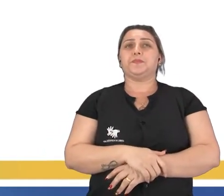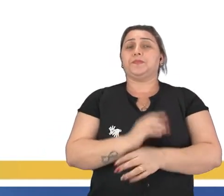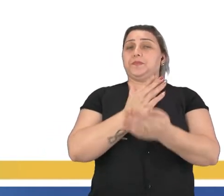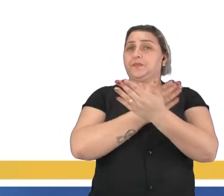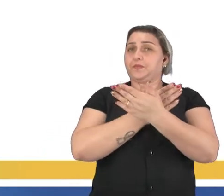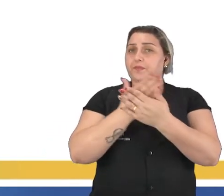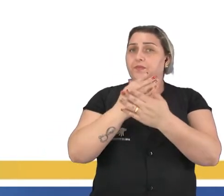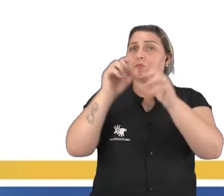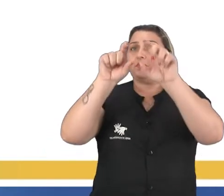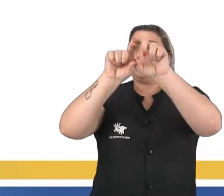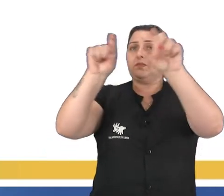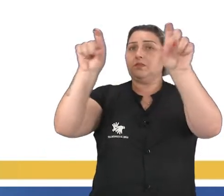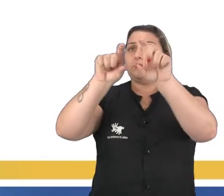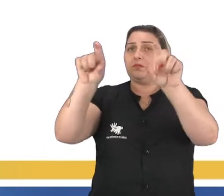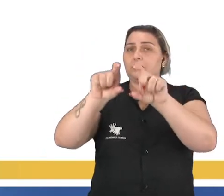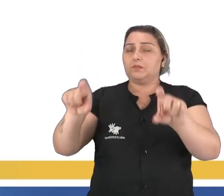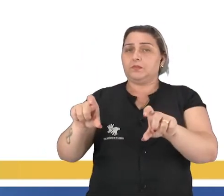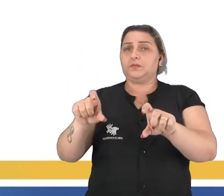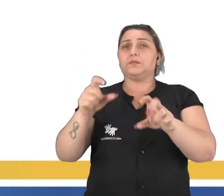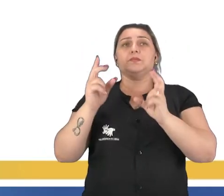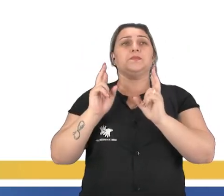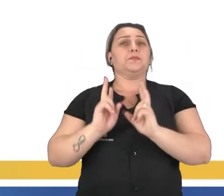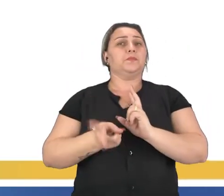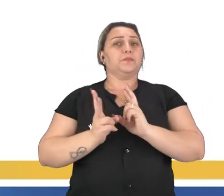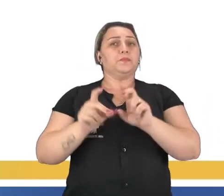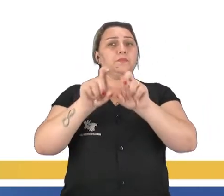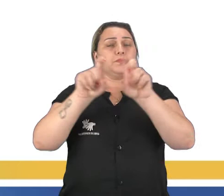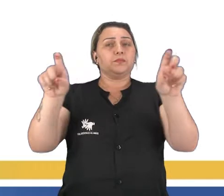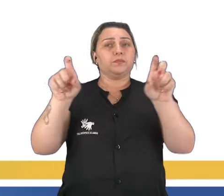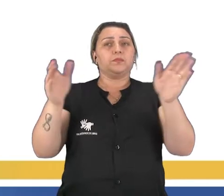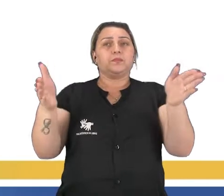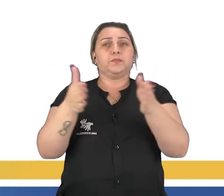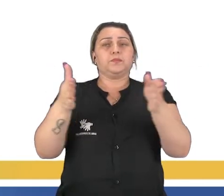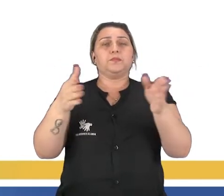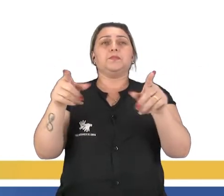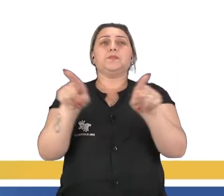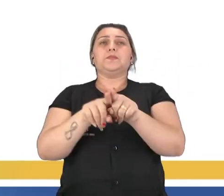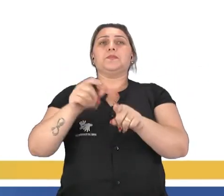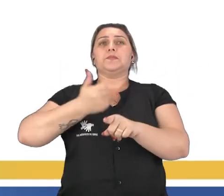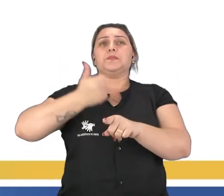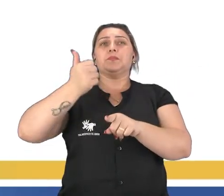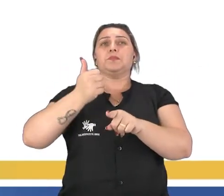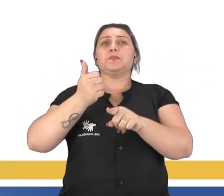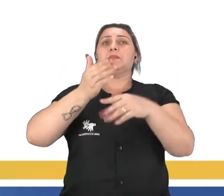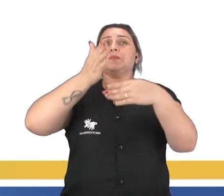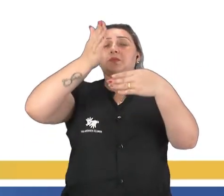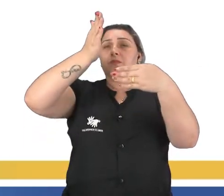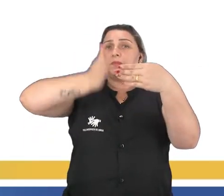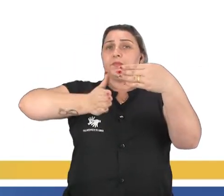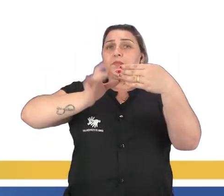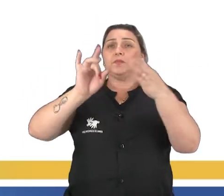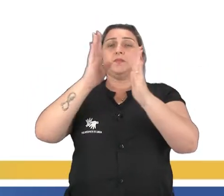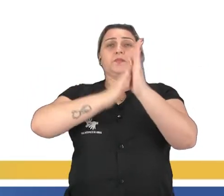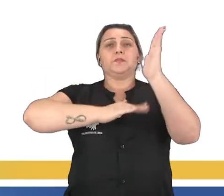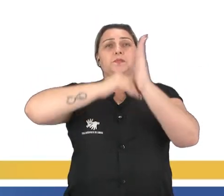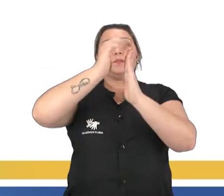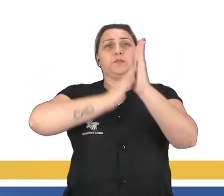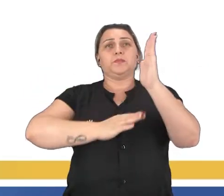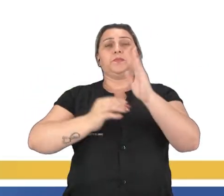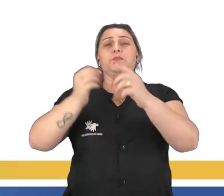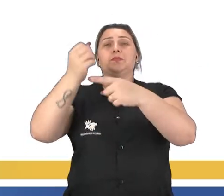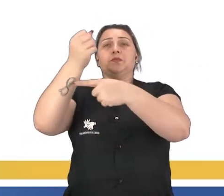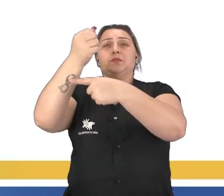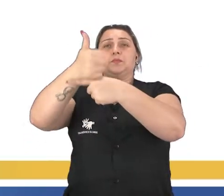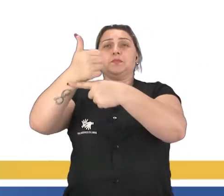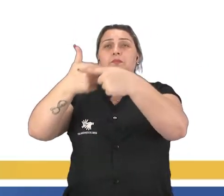iguais, ou seja, elas têm o mesmo tamanho, têm o mesmo comprimento. E aí a primeira tira ele dividiu em 2 partes iguais e pintou só uma, então ela é